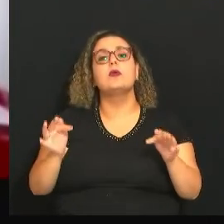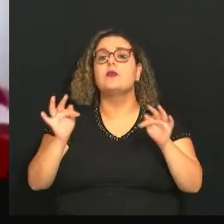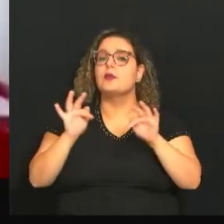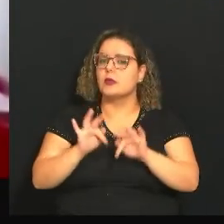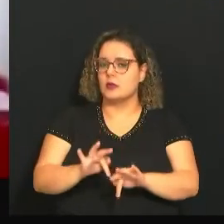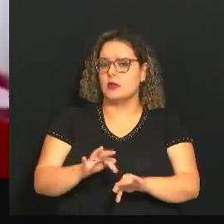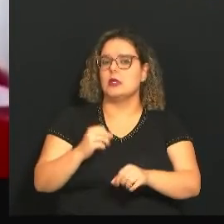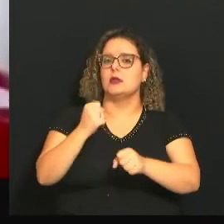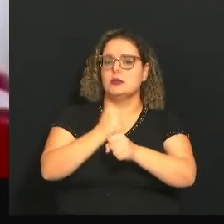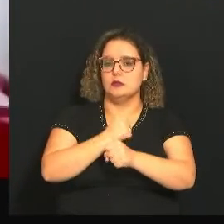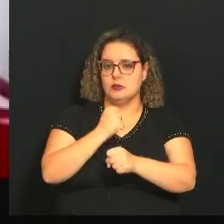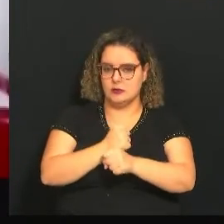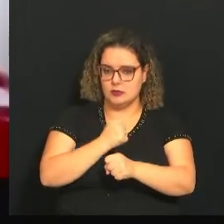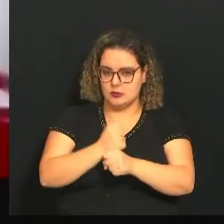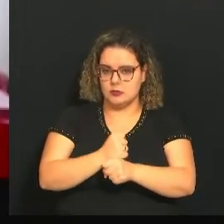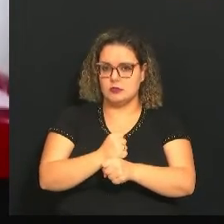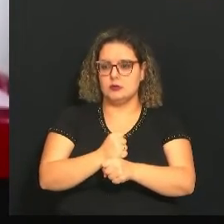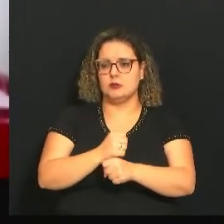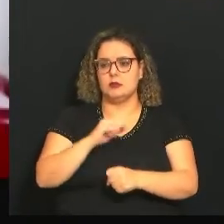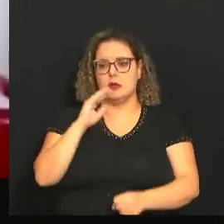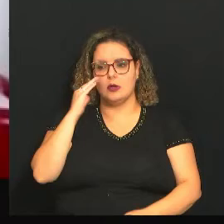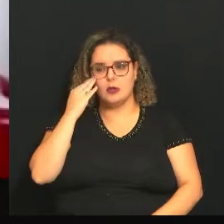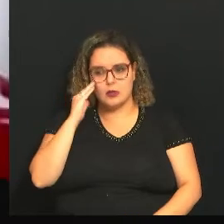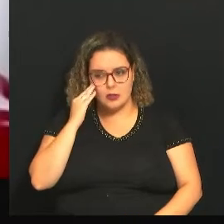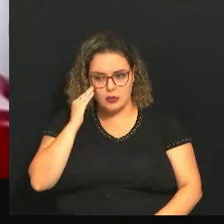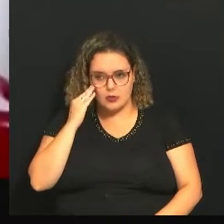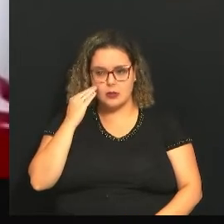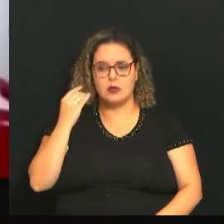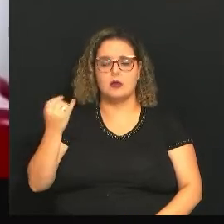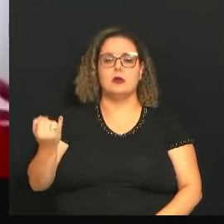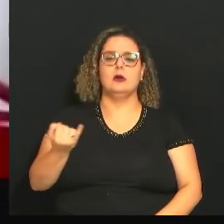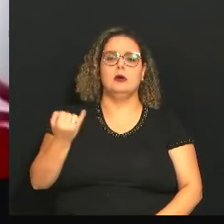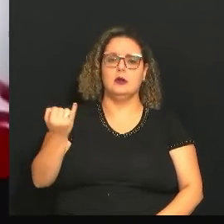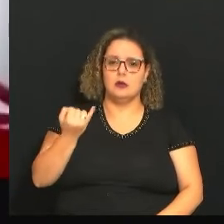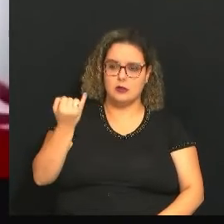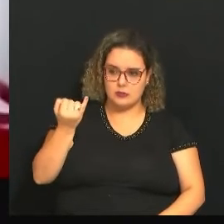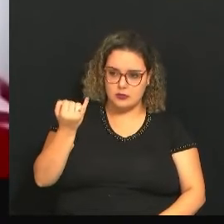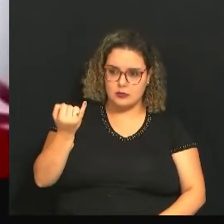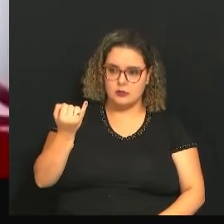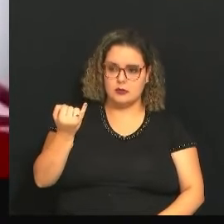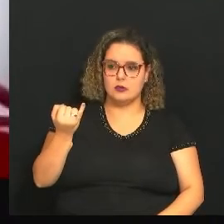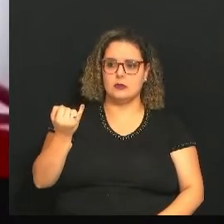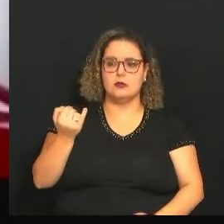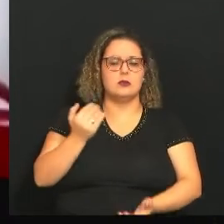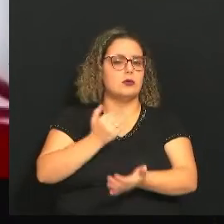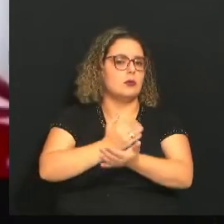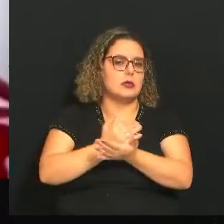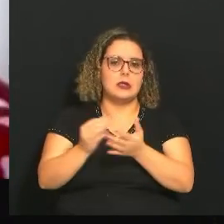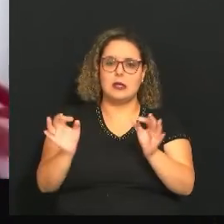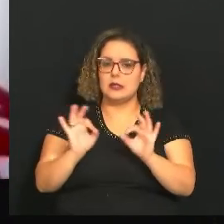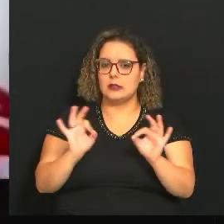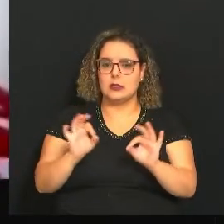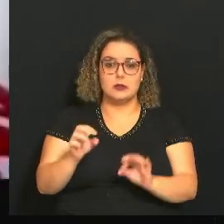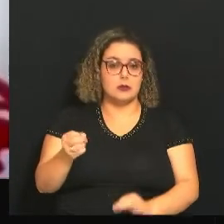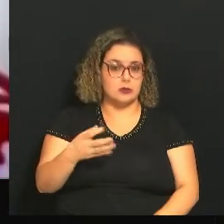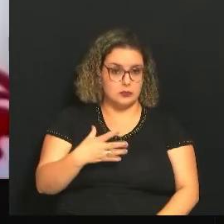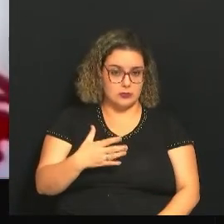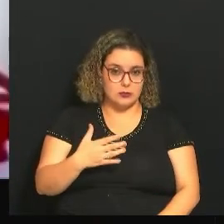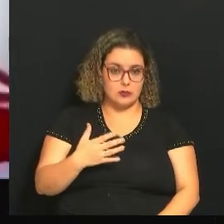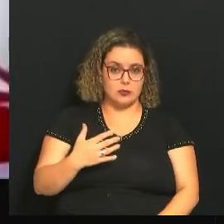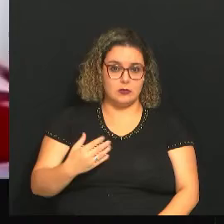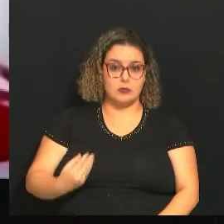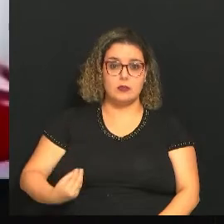que entendesse que eram fundamentais e não começar nada novo, né? Diante do